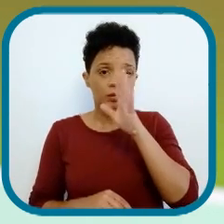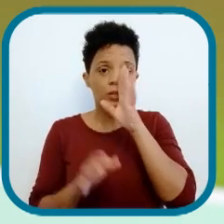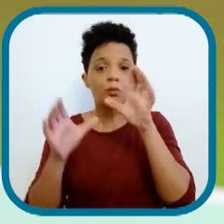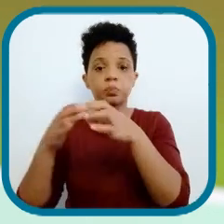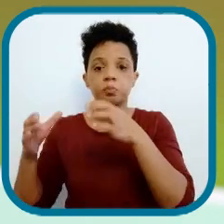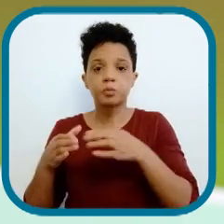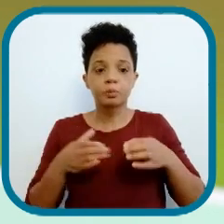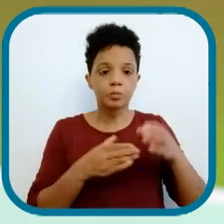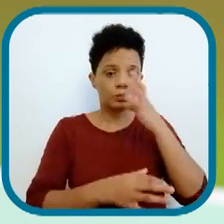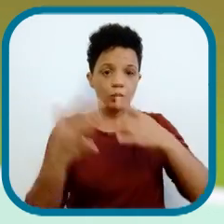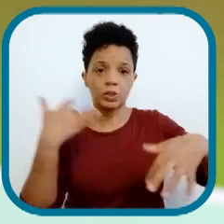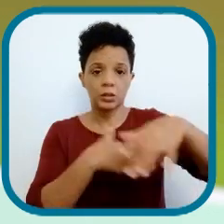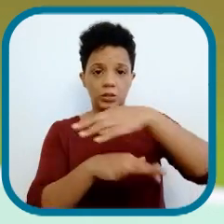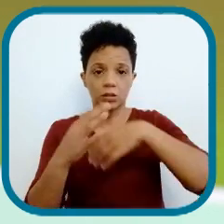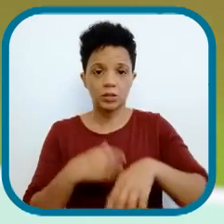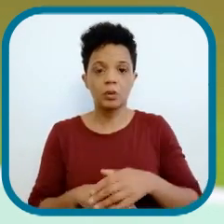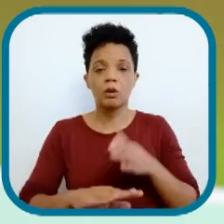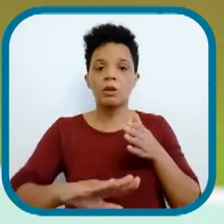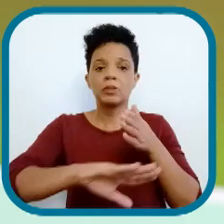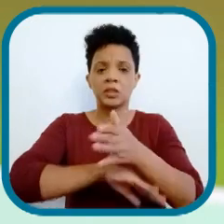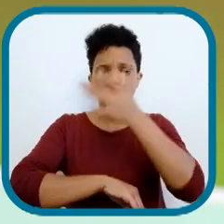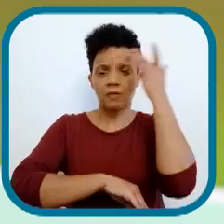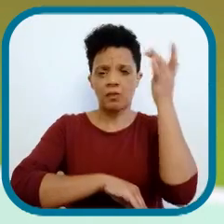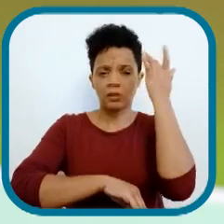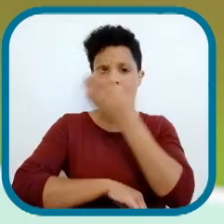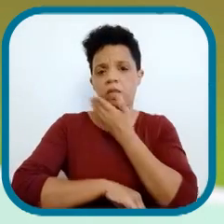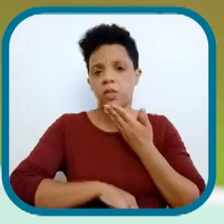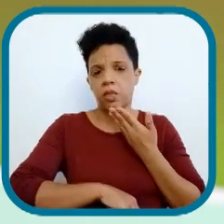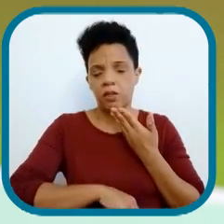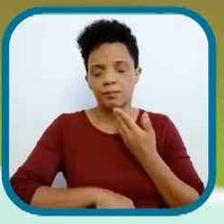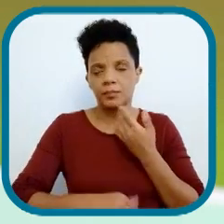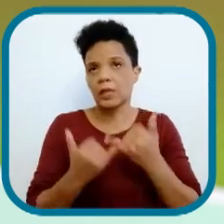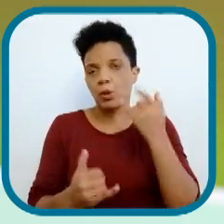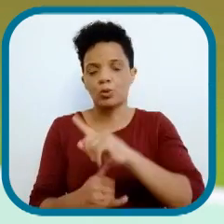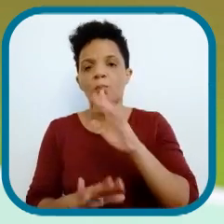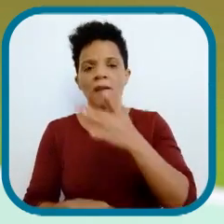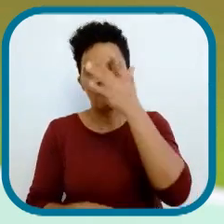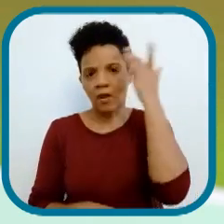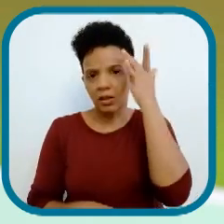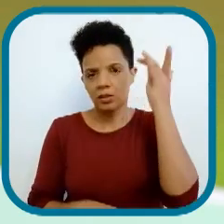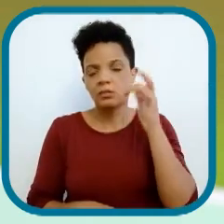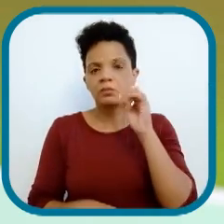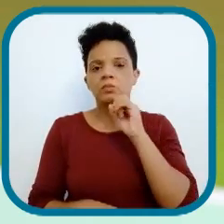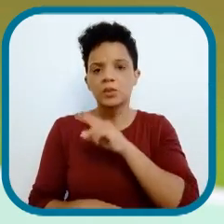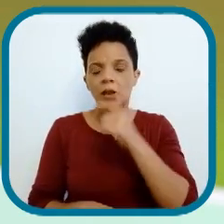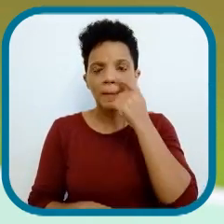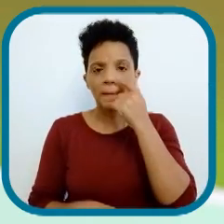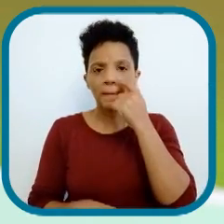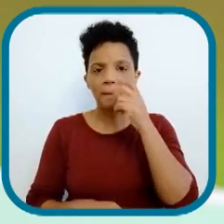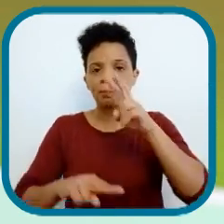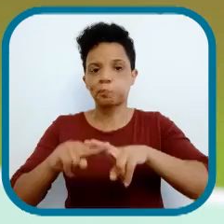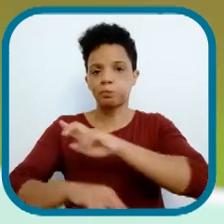quando nós temos grupos da população que estão, que têm quase acesso mais fácil, não lhe ia dizer automático, mas vamos dizer mais